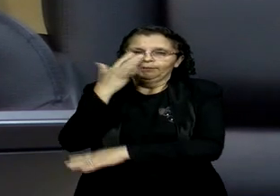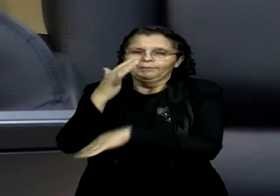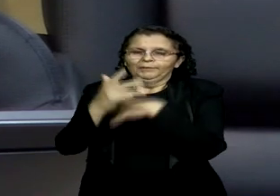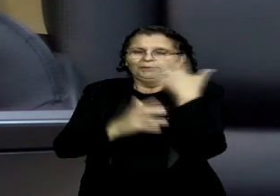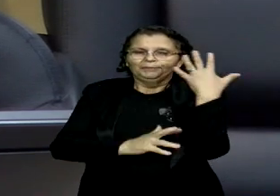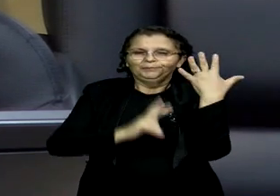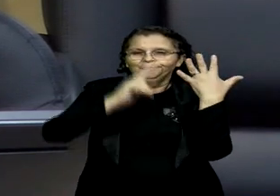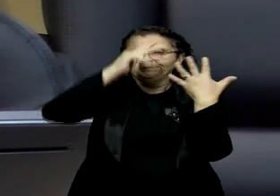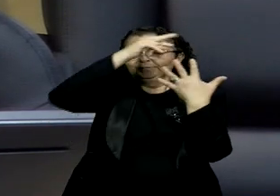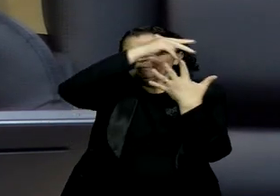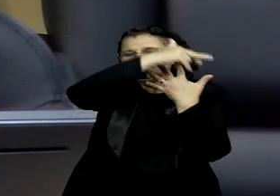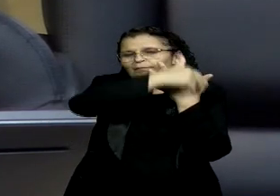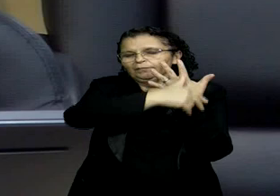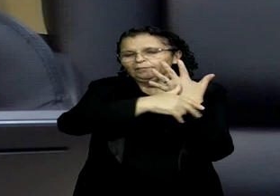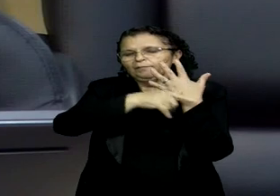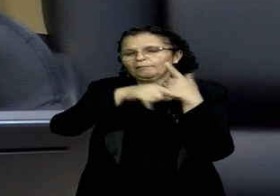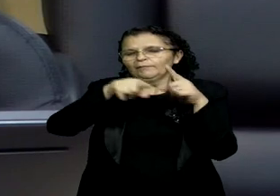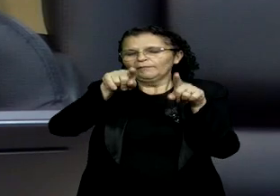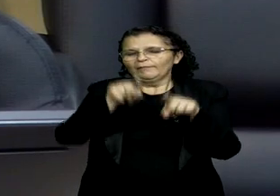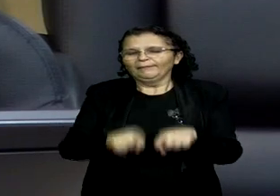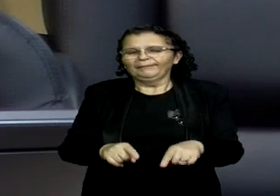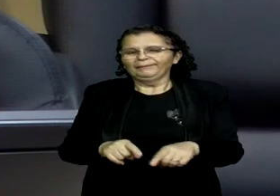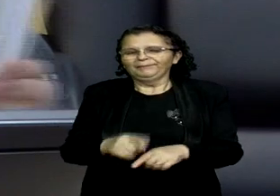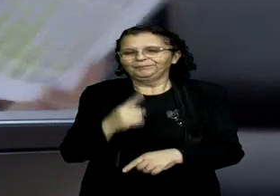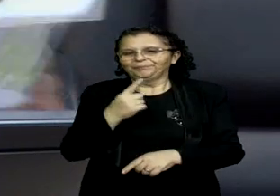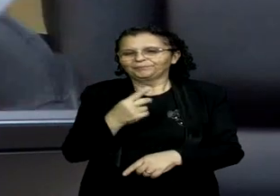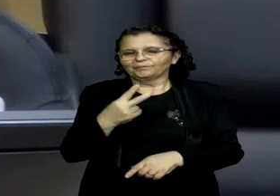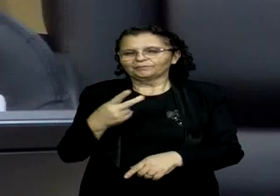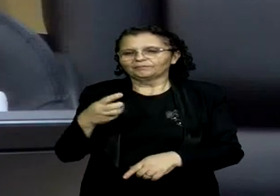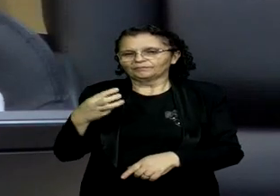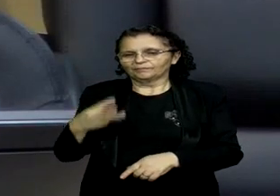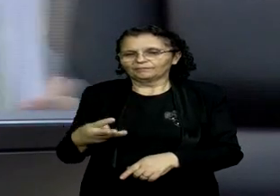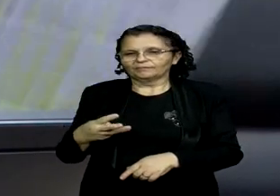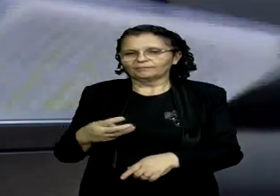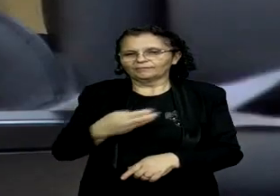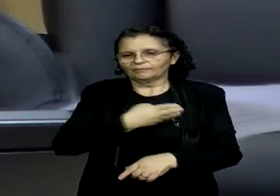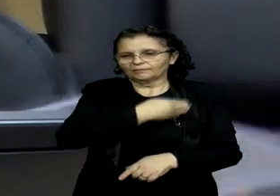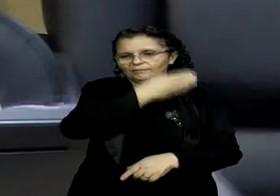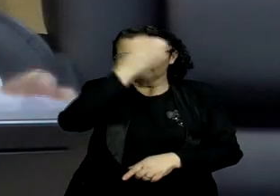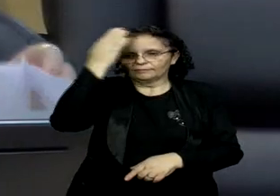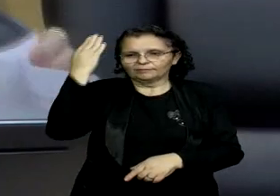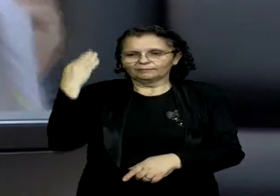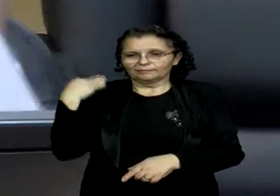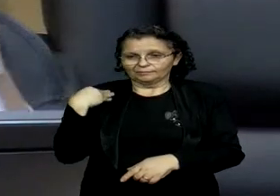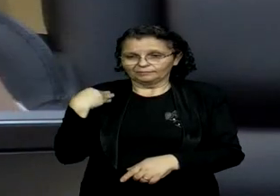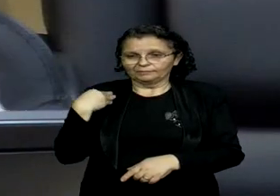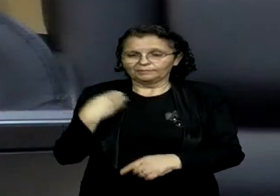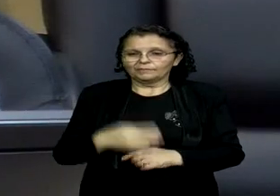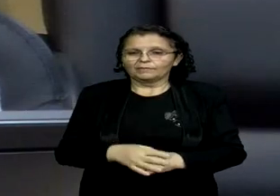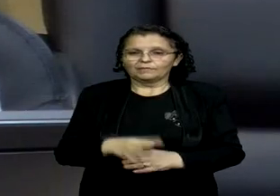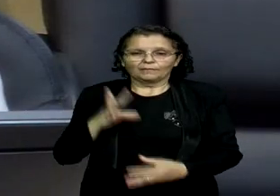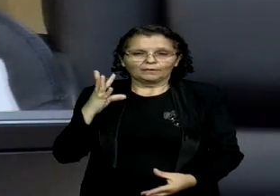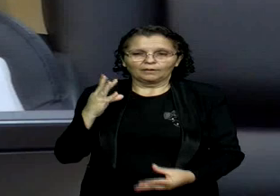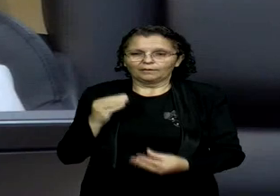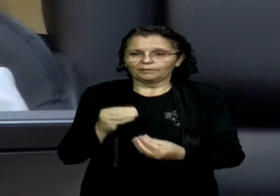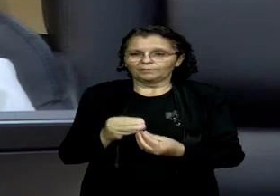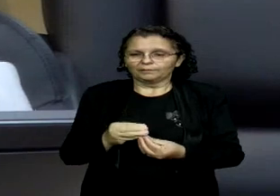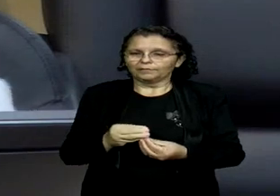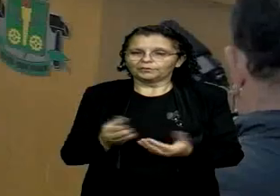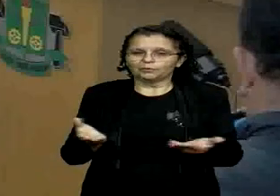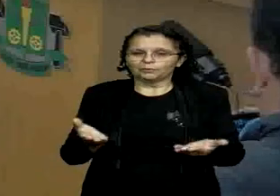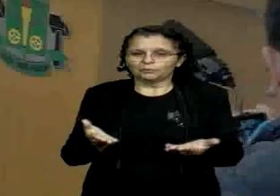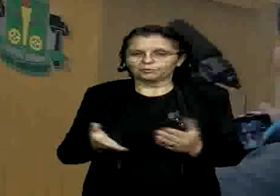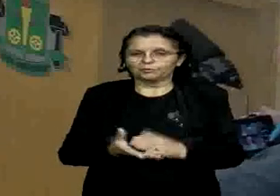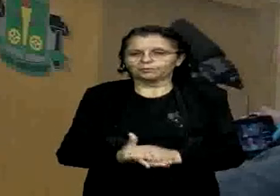de árvore, da rua Eugênio Pacelli, 123, no bairro do Santa Maria. Senhor presidente, são estas as indicações do